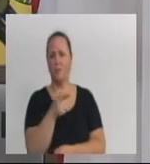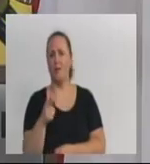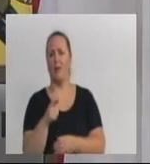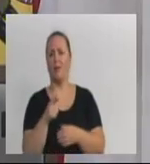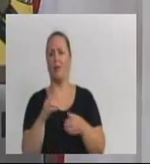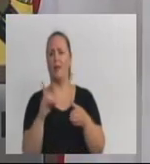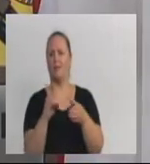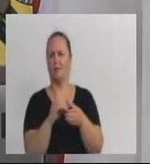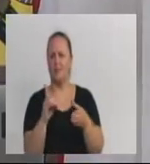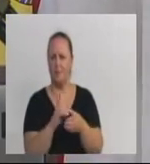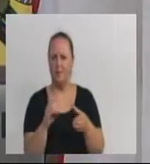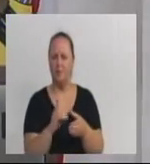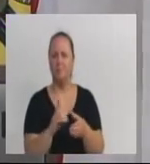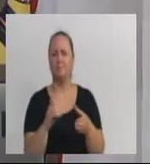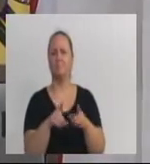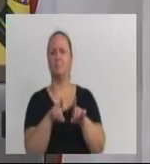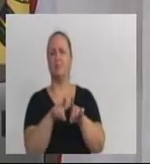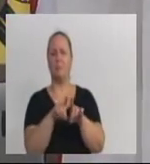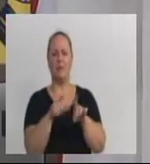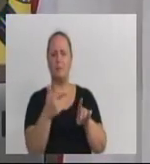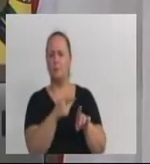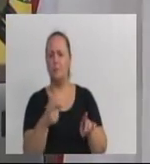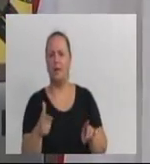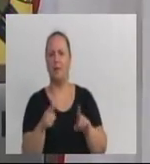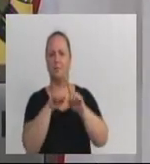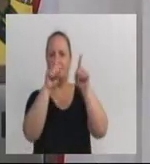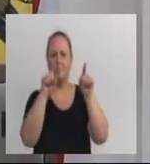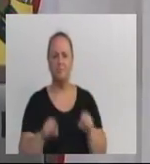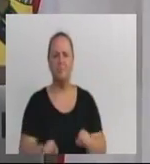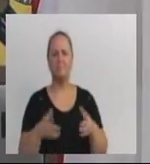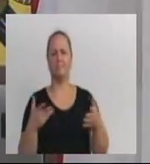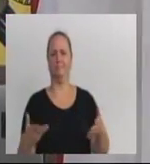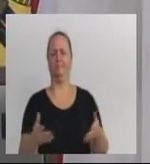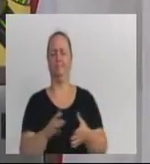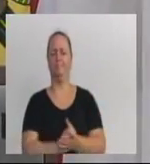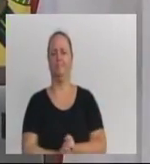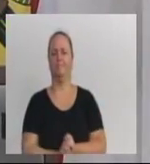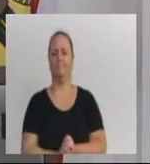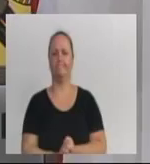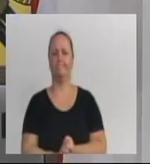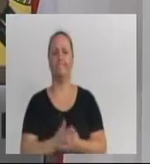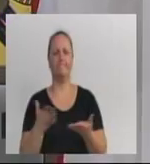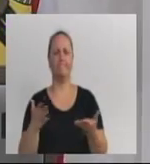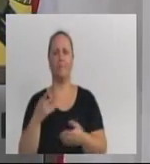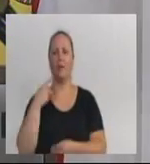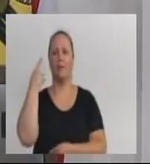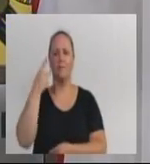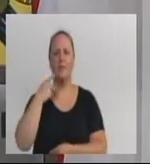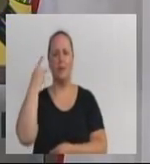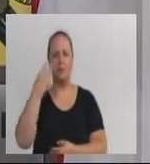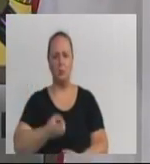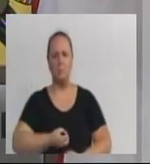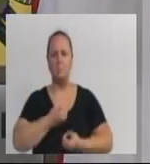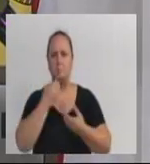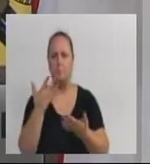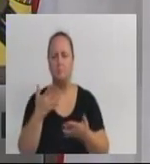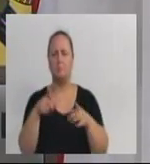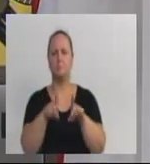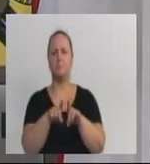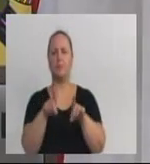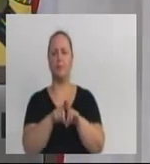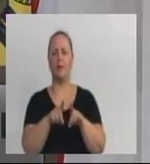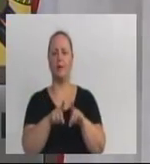E quando os senhores vereadores falam, e quando a cidade de Blumenau fala das dificuldades econômicas,